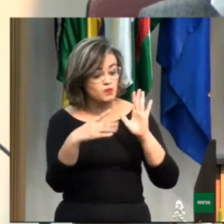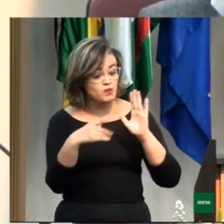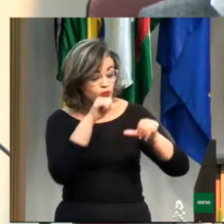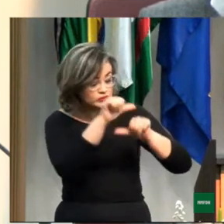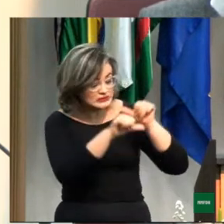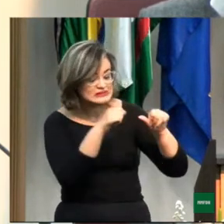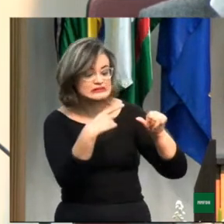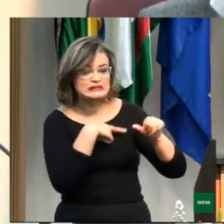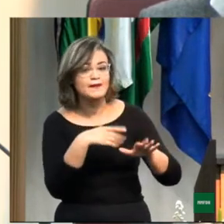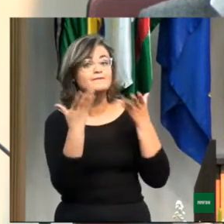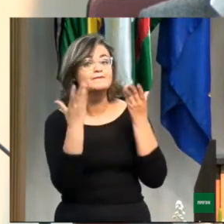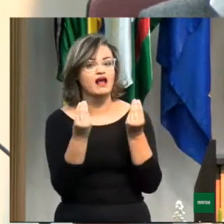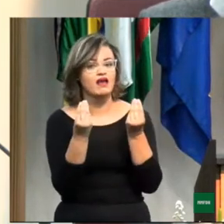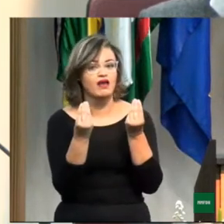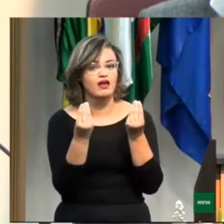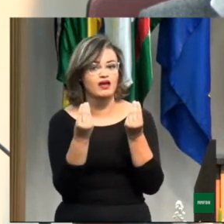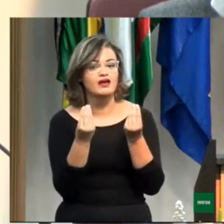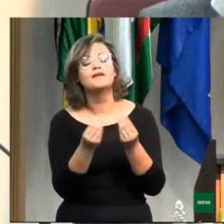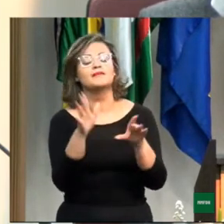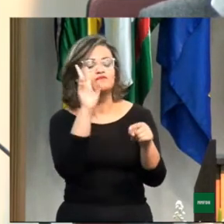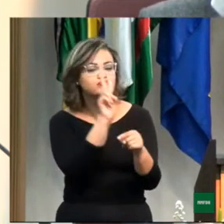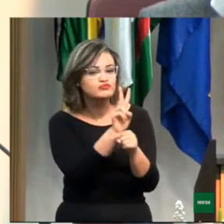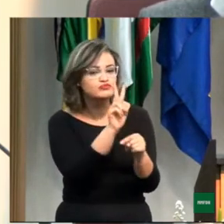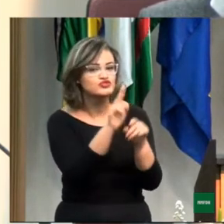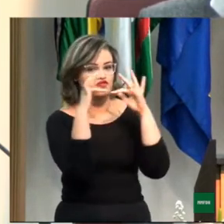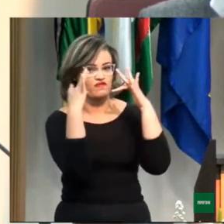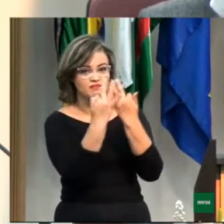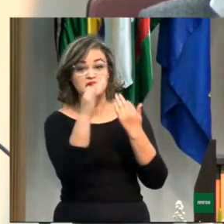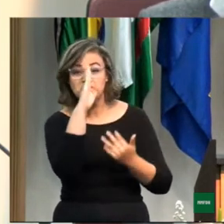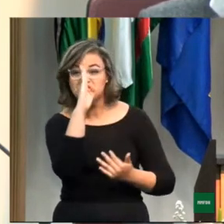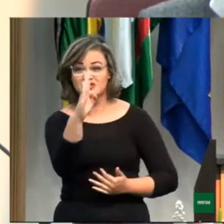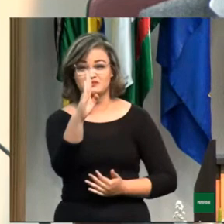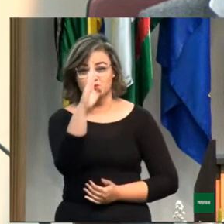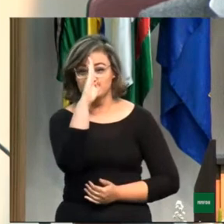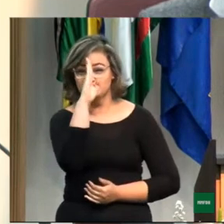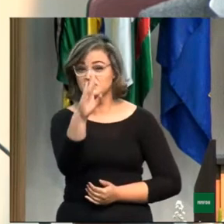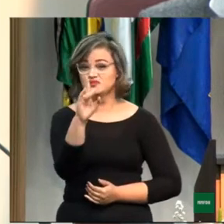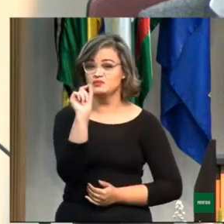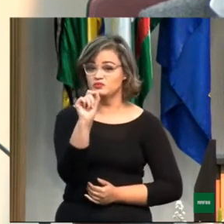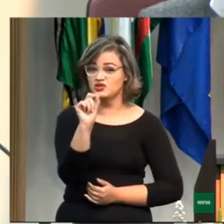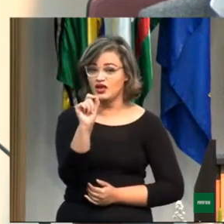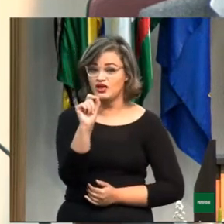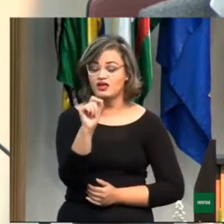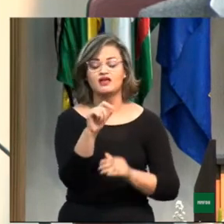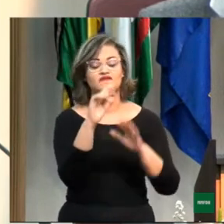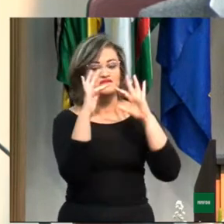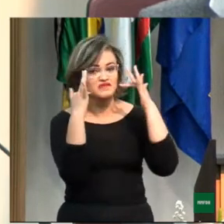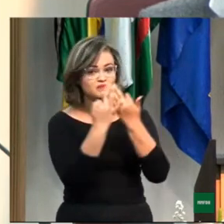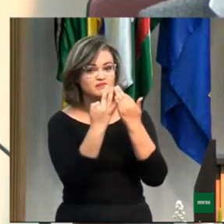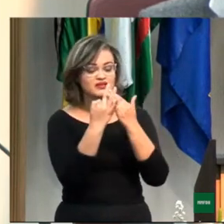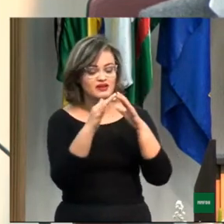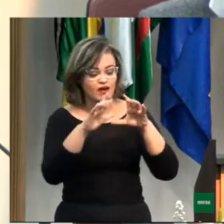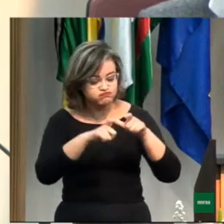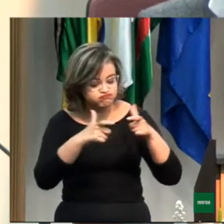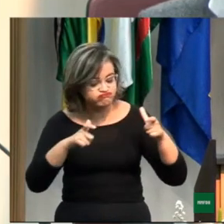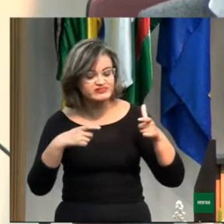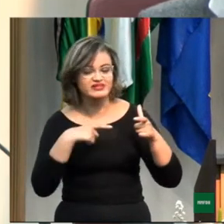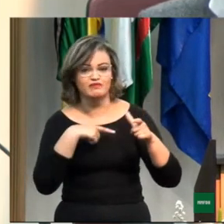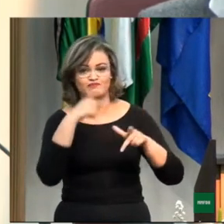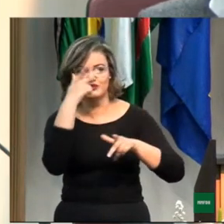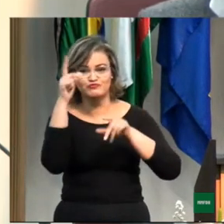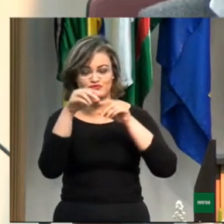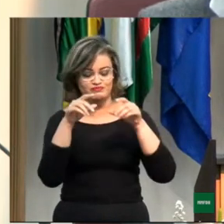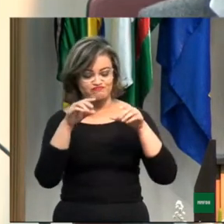fato, proteger a família e, principalmente, proteger a família numerosa. Eu acho que os